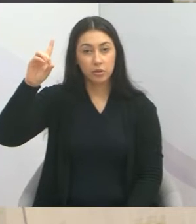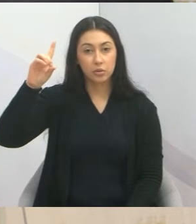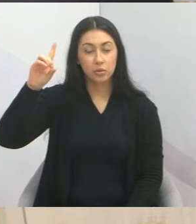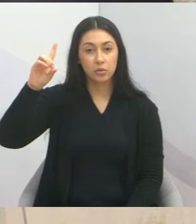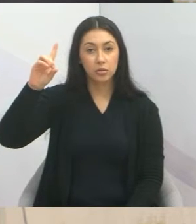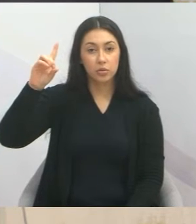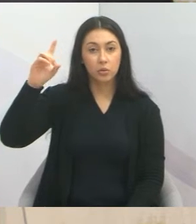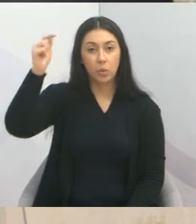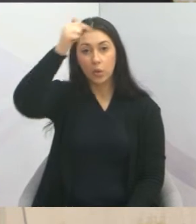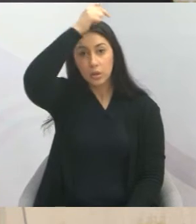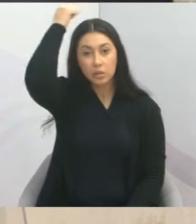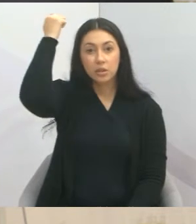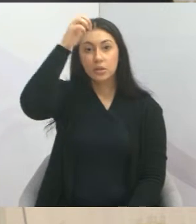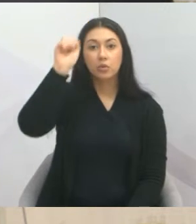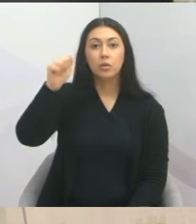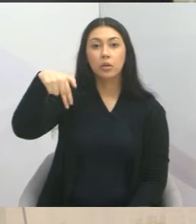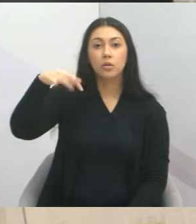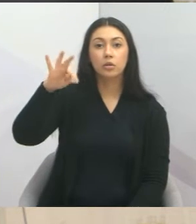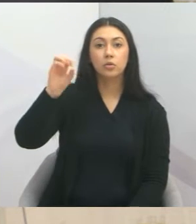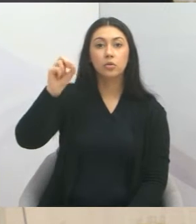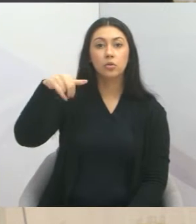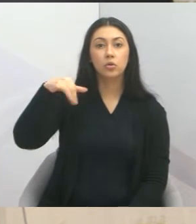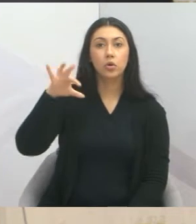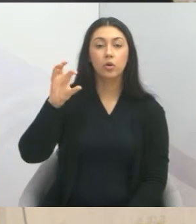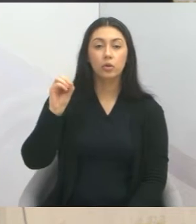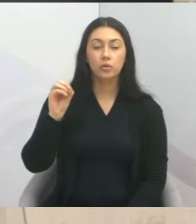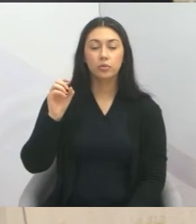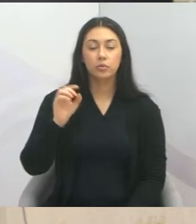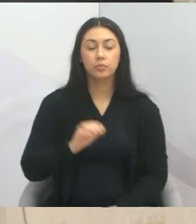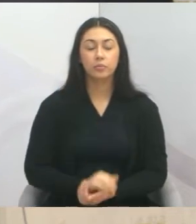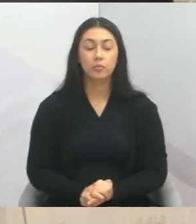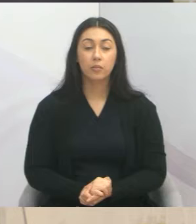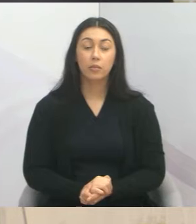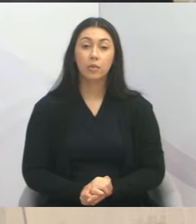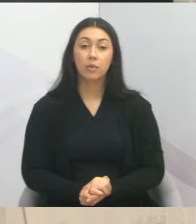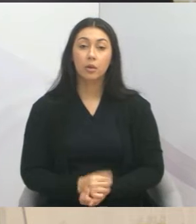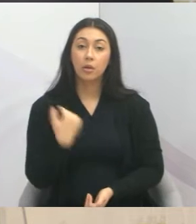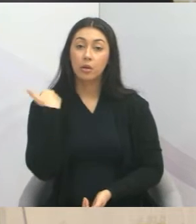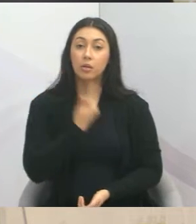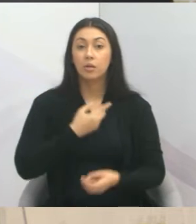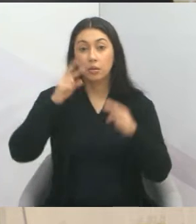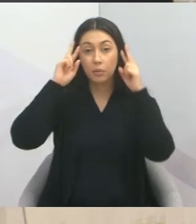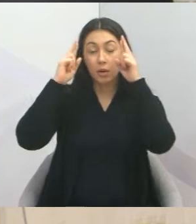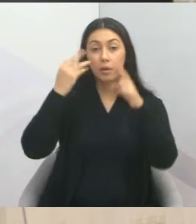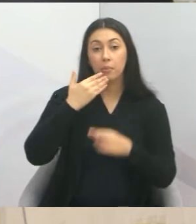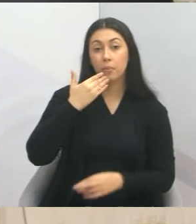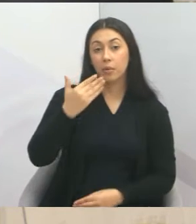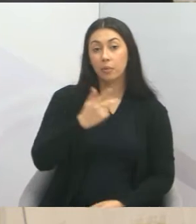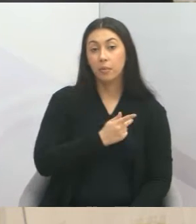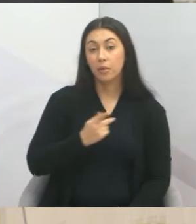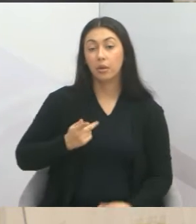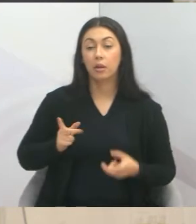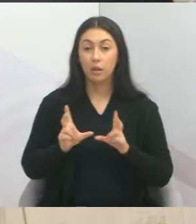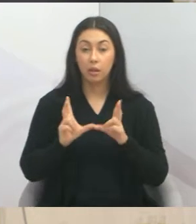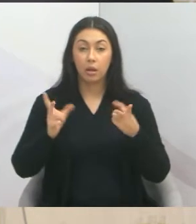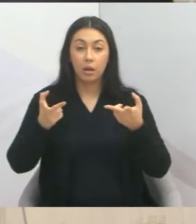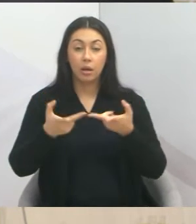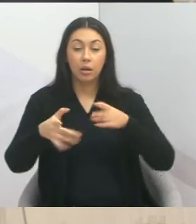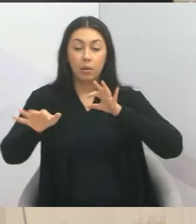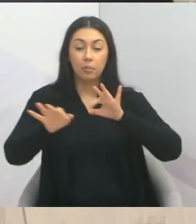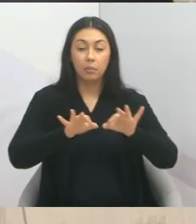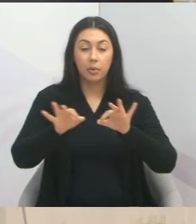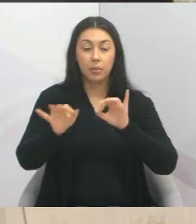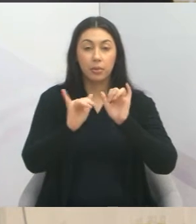Antônio celebrada no dia Treze de Junho feitos registro respeitosamente requeremos a presença casa que seja